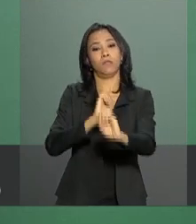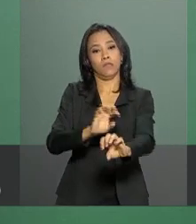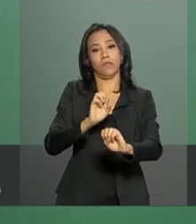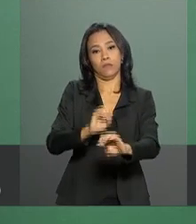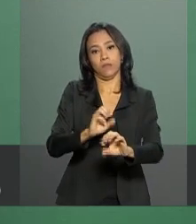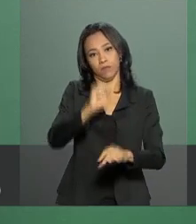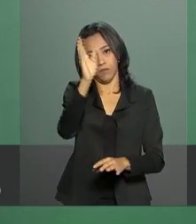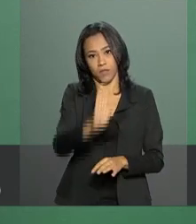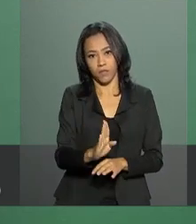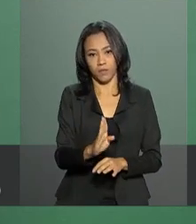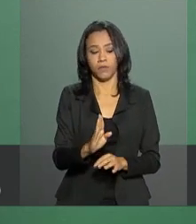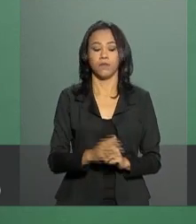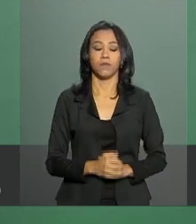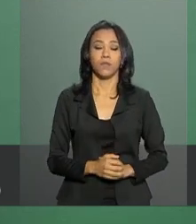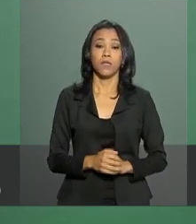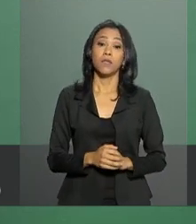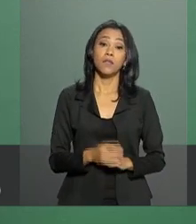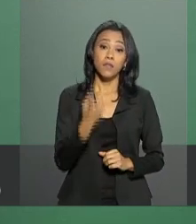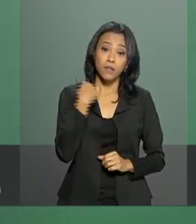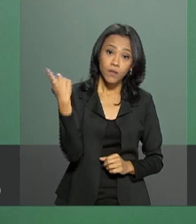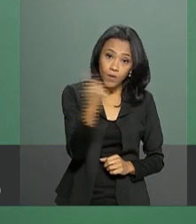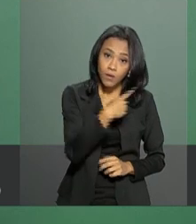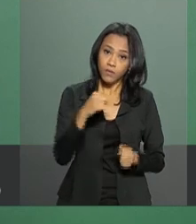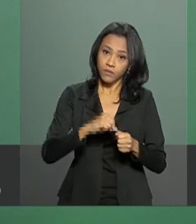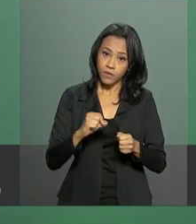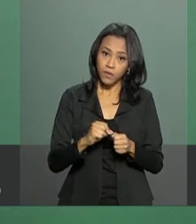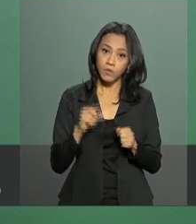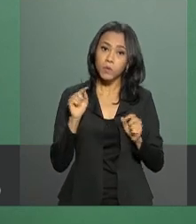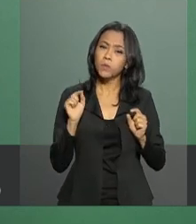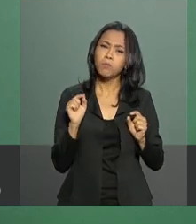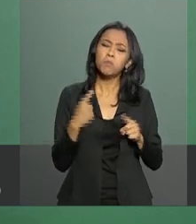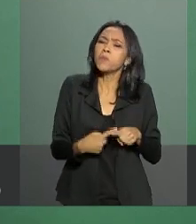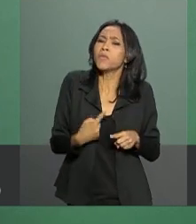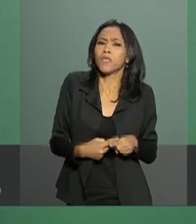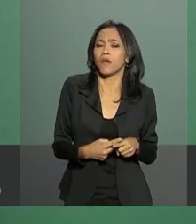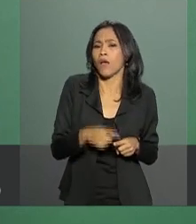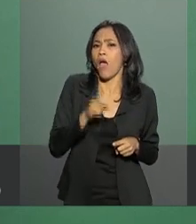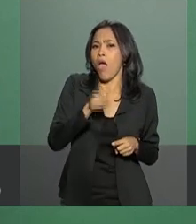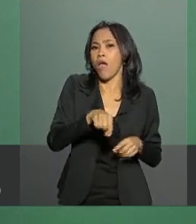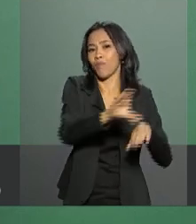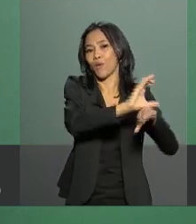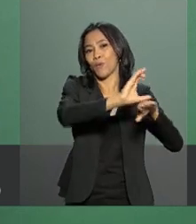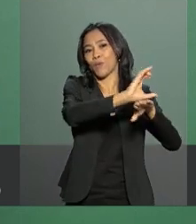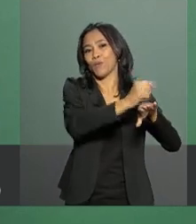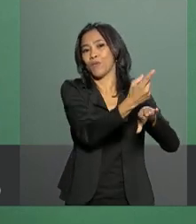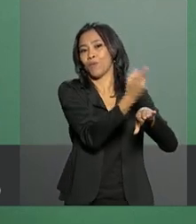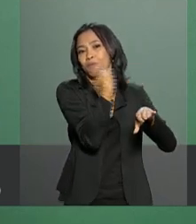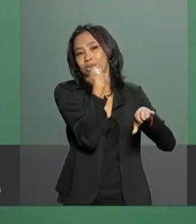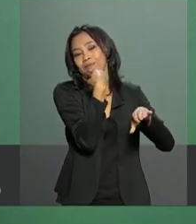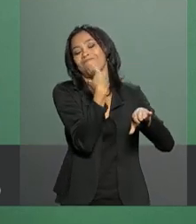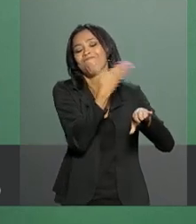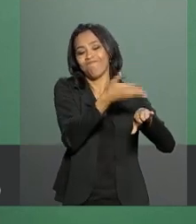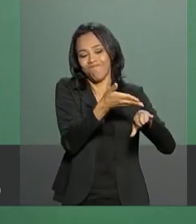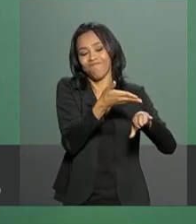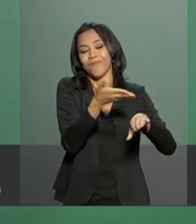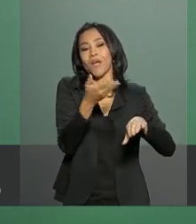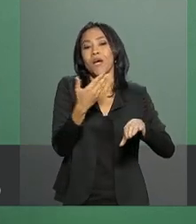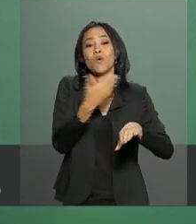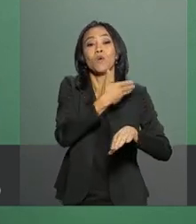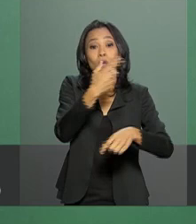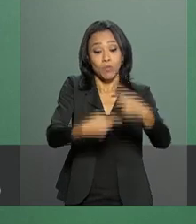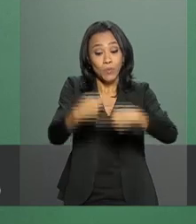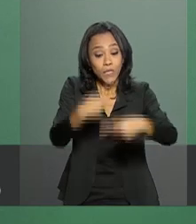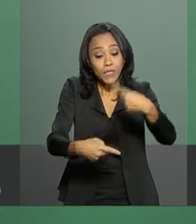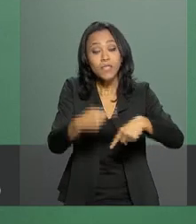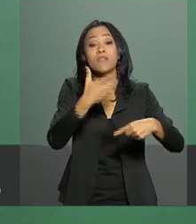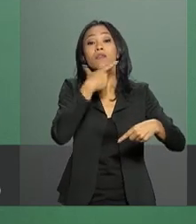mas basicamente nós fazemos isso porque a constituição assim o determina as políticas públicas são determinadas